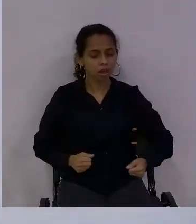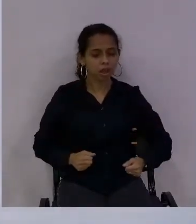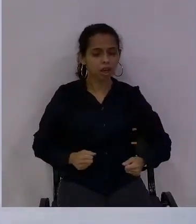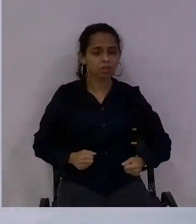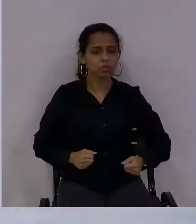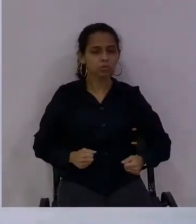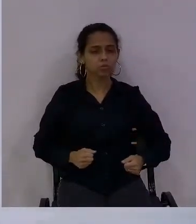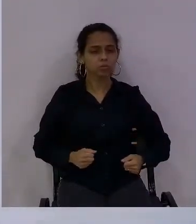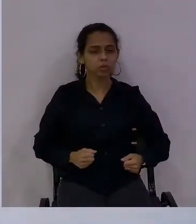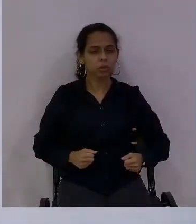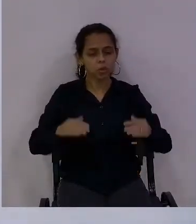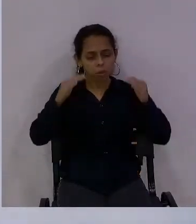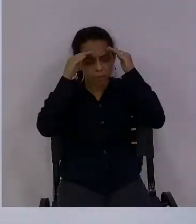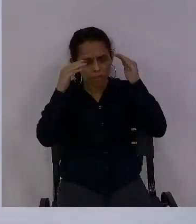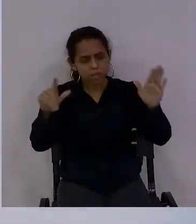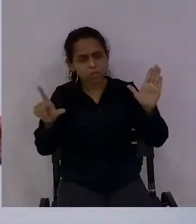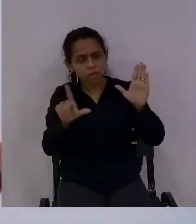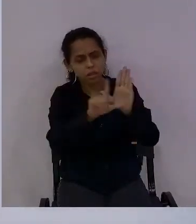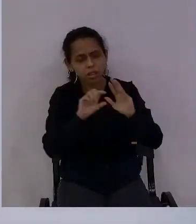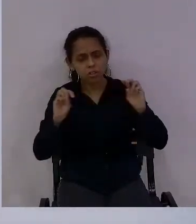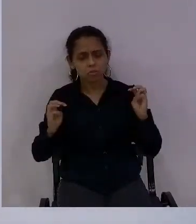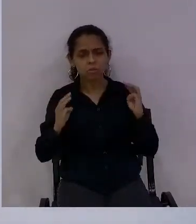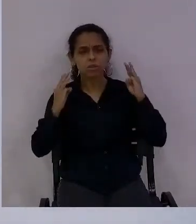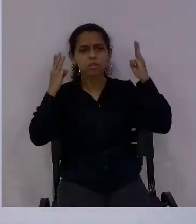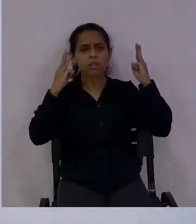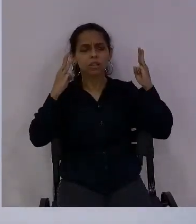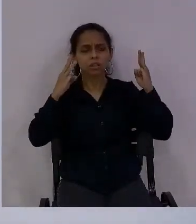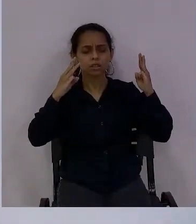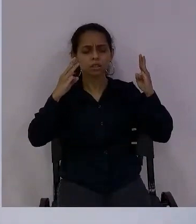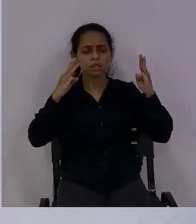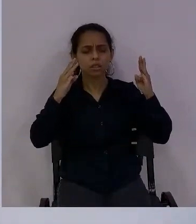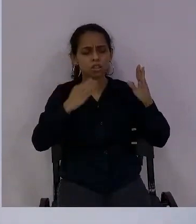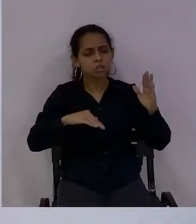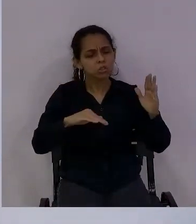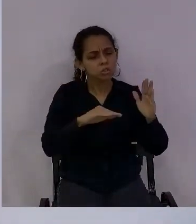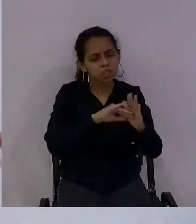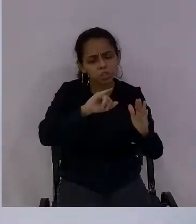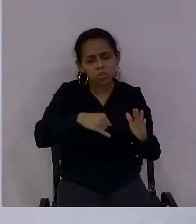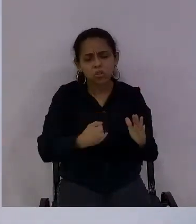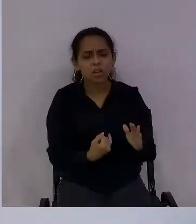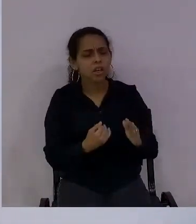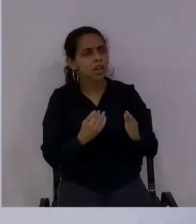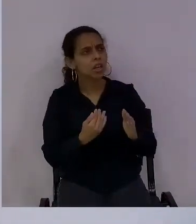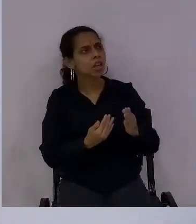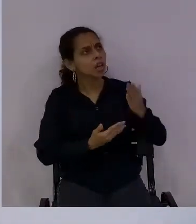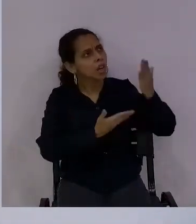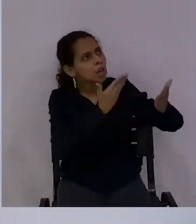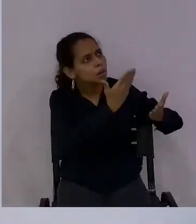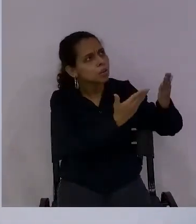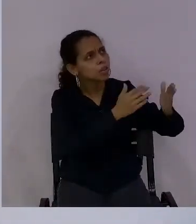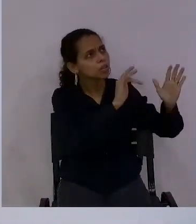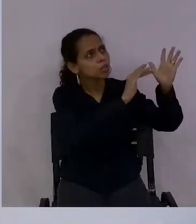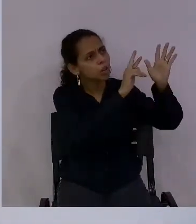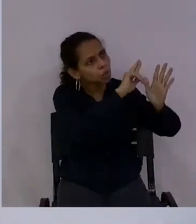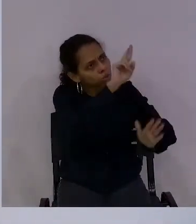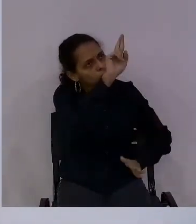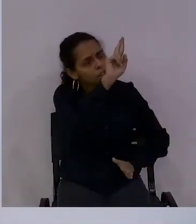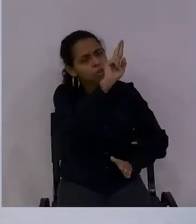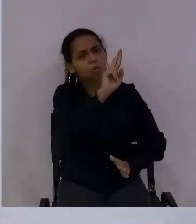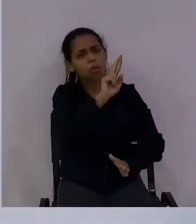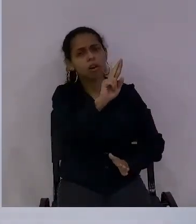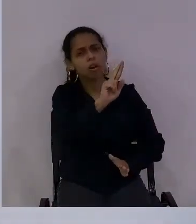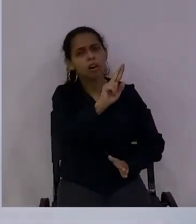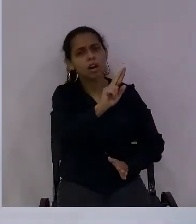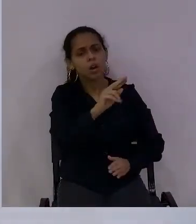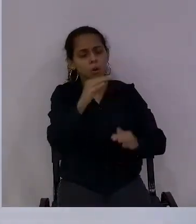de Moisés, levaram-no a Jerusalém para o apresentarem ao Senhor, conforme o que está escrito na